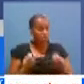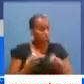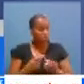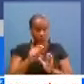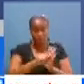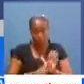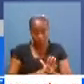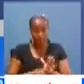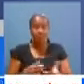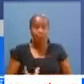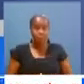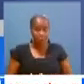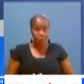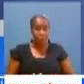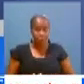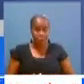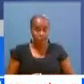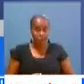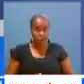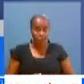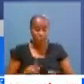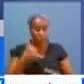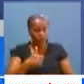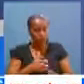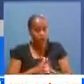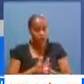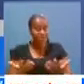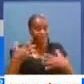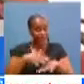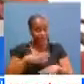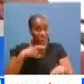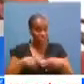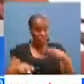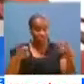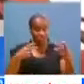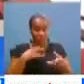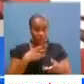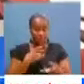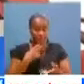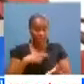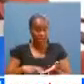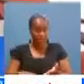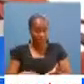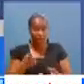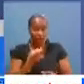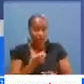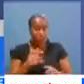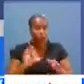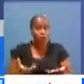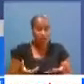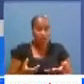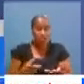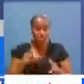normas e de procedimentos para boa utilização da rede de energia elétrica. É preciso, em termos de quais são as